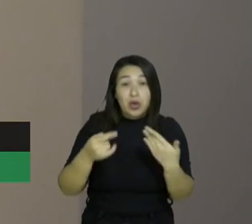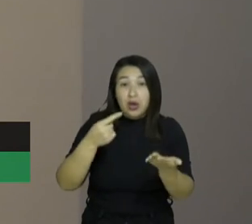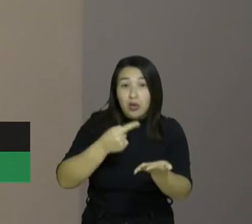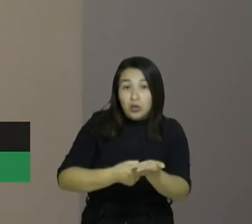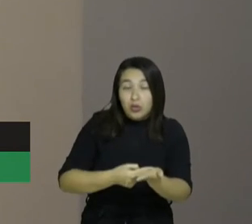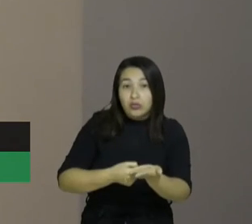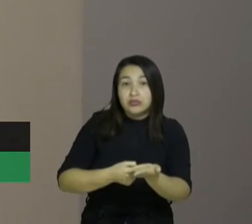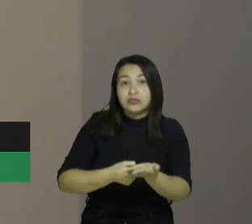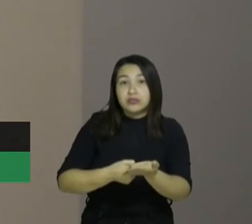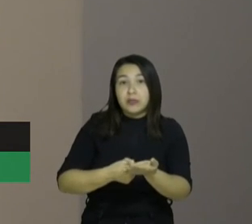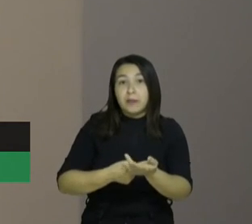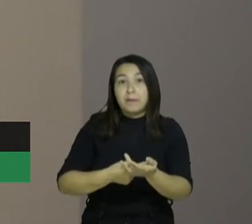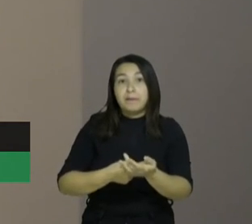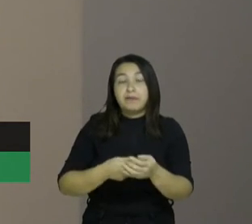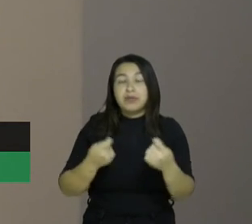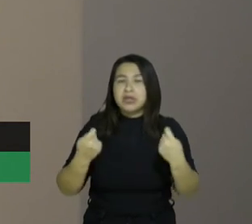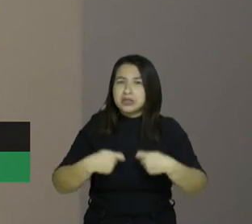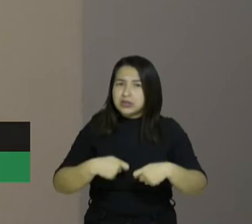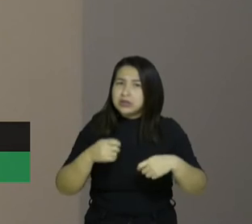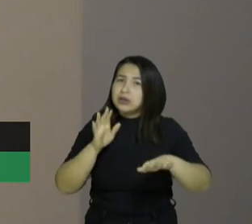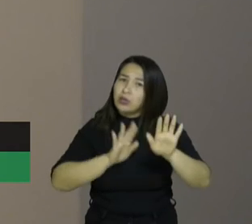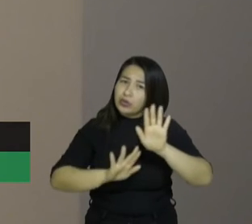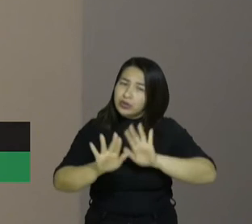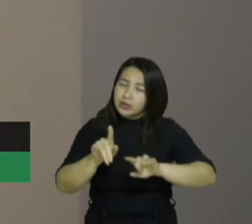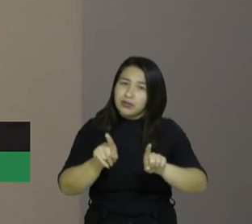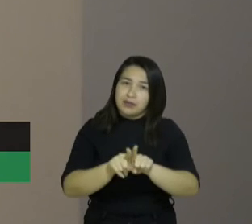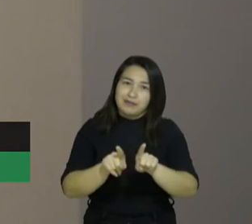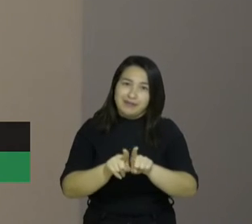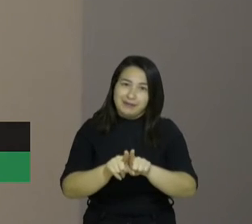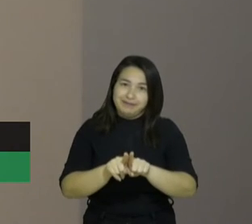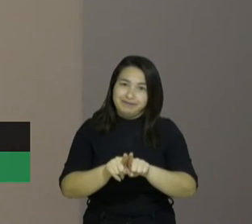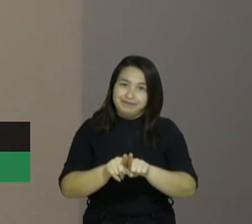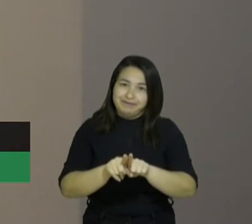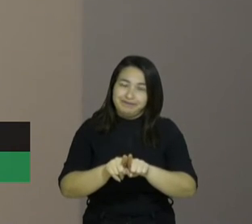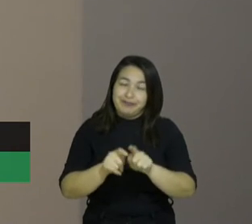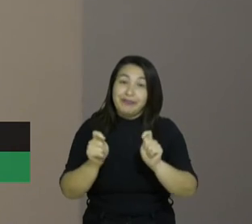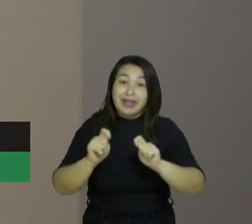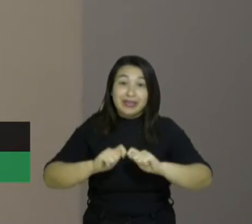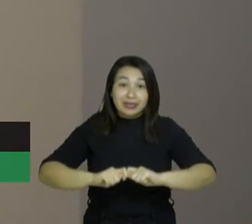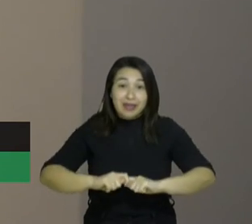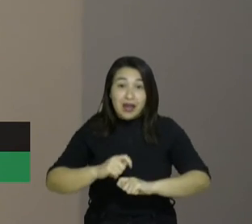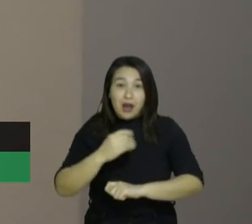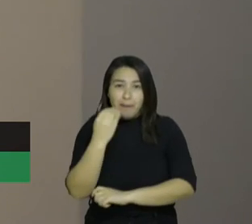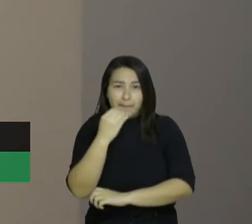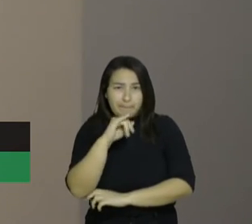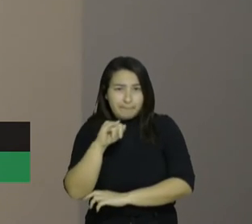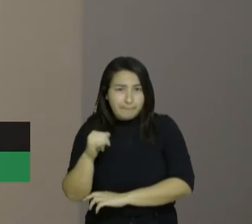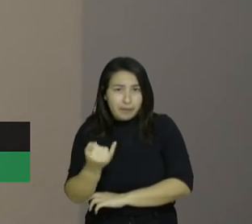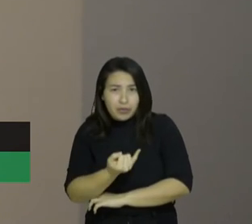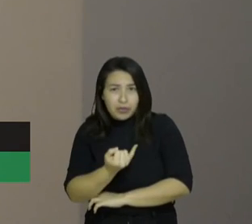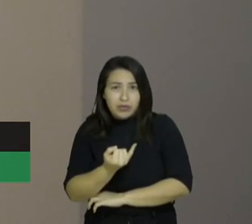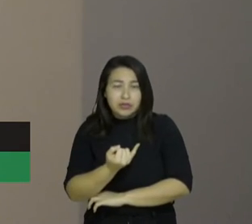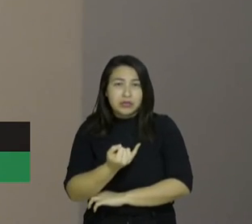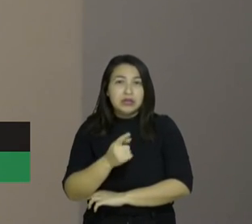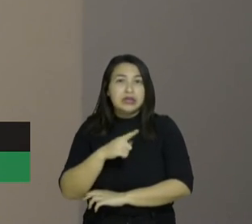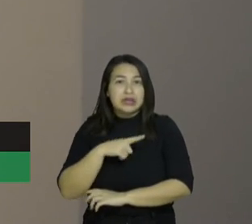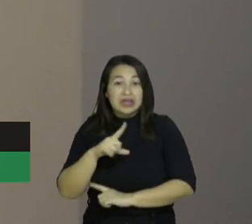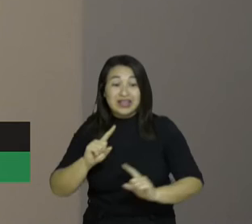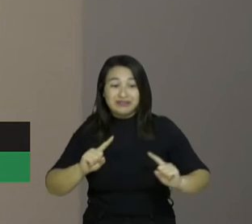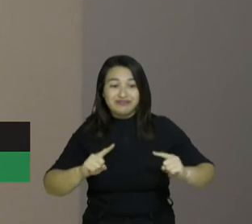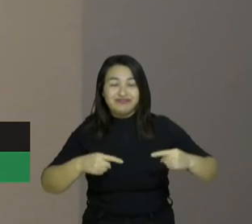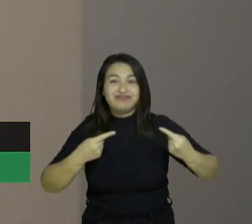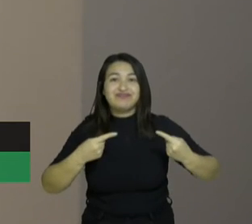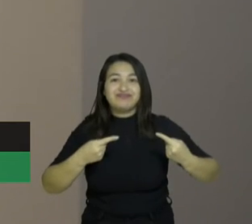crucial procedermos com cautela cada uma dessas oportunidades vem com a sua própria série de desafios